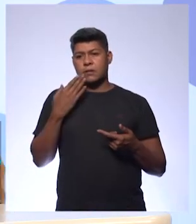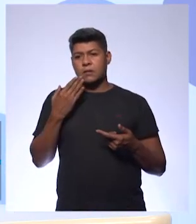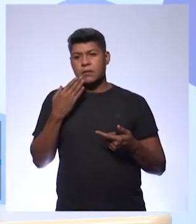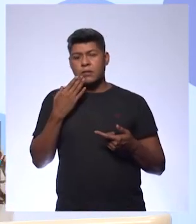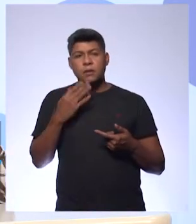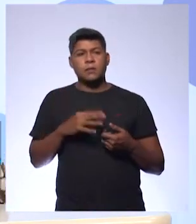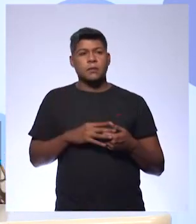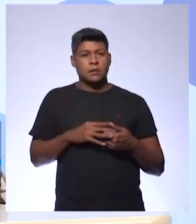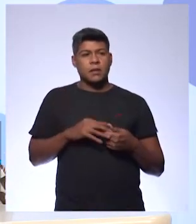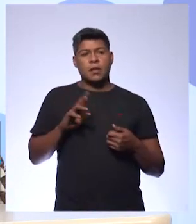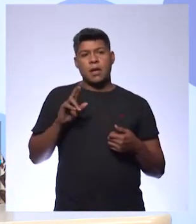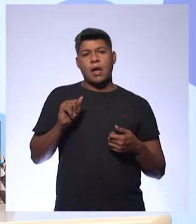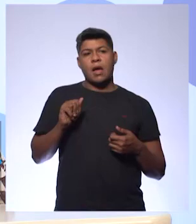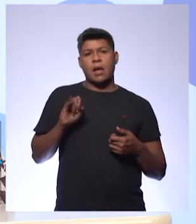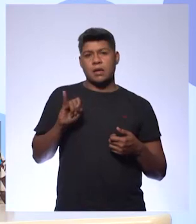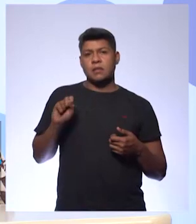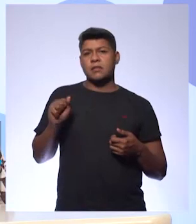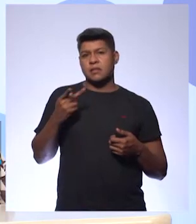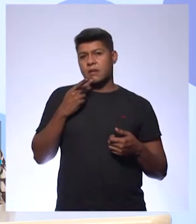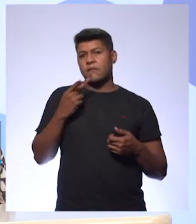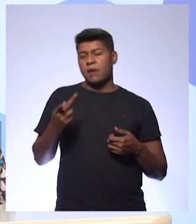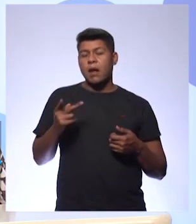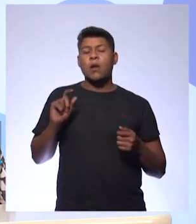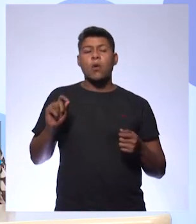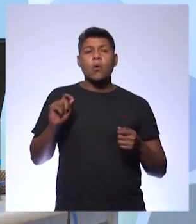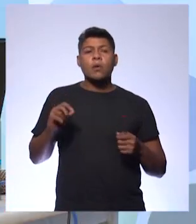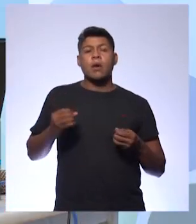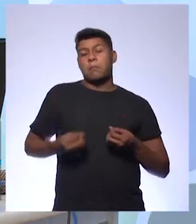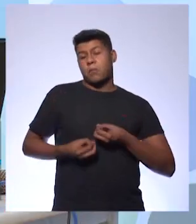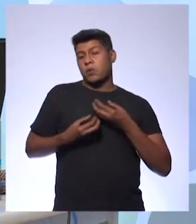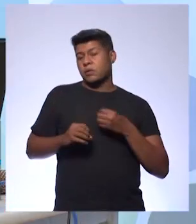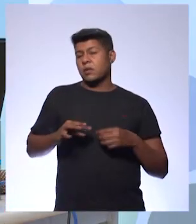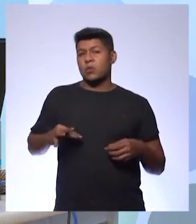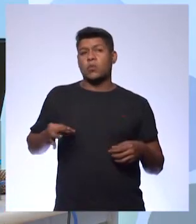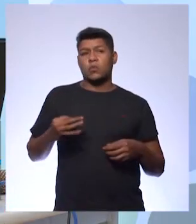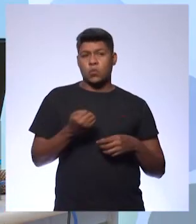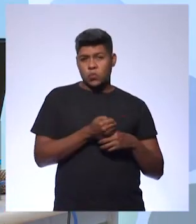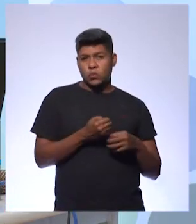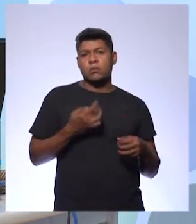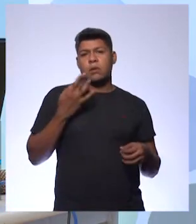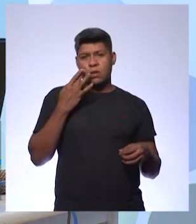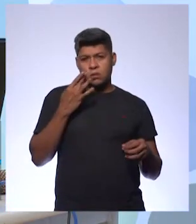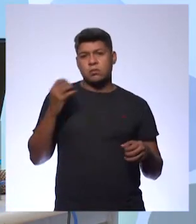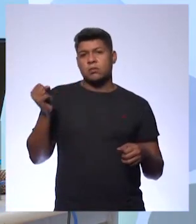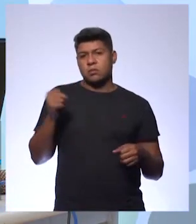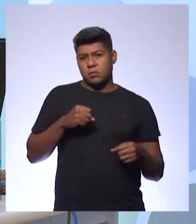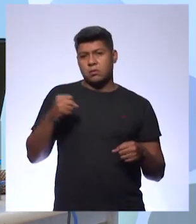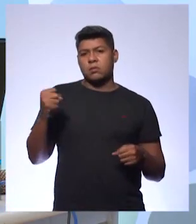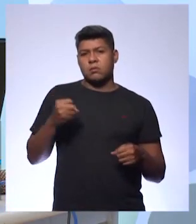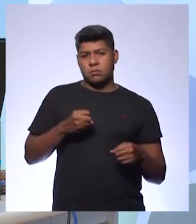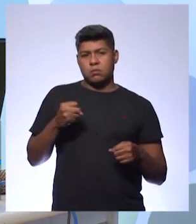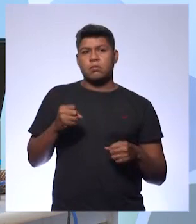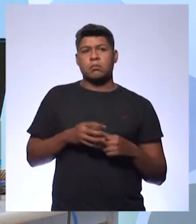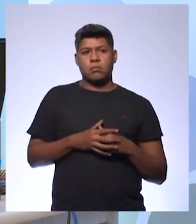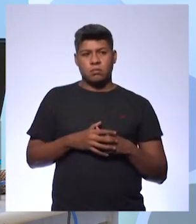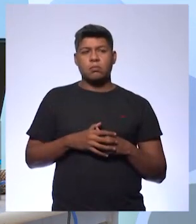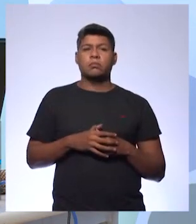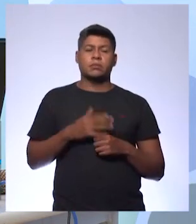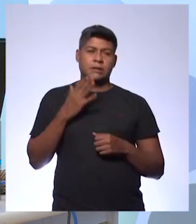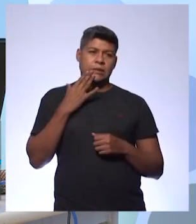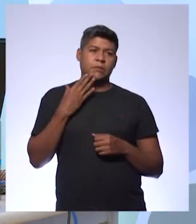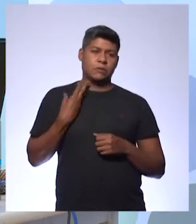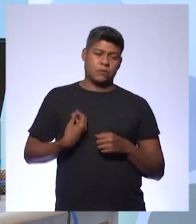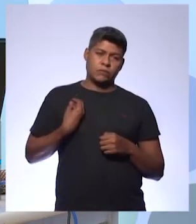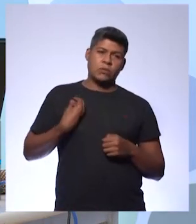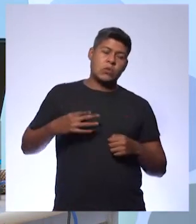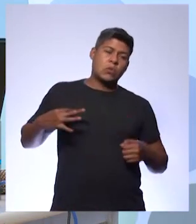si. Ai, a Raíssa. Também, a Raíssa né? falando assim, poesia é tudo, professora, também acho. Poesia é tudo. Consegue